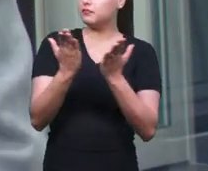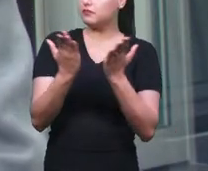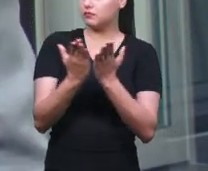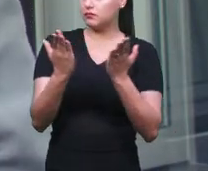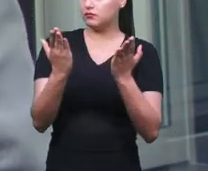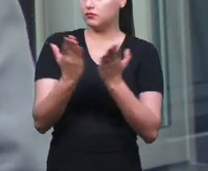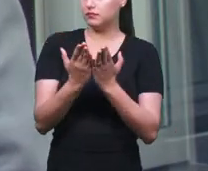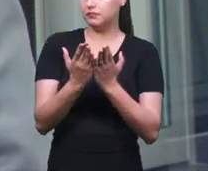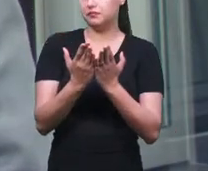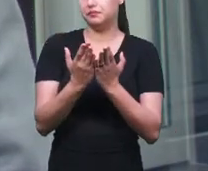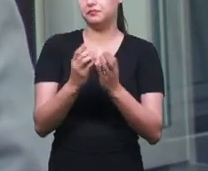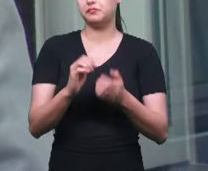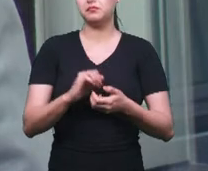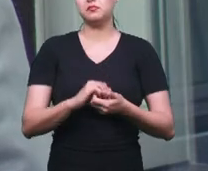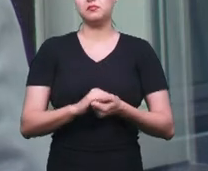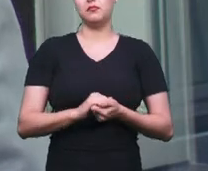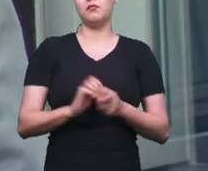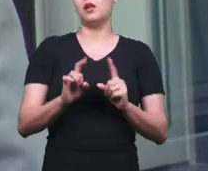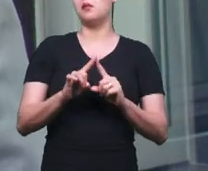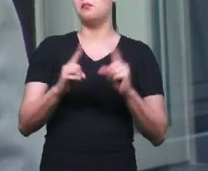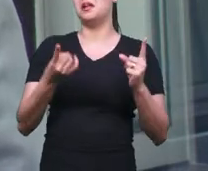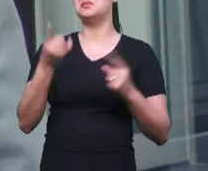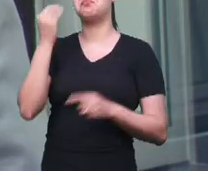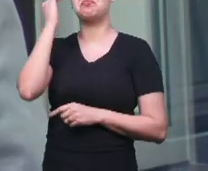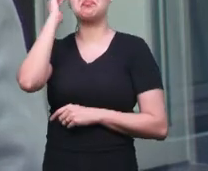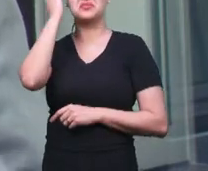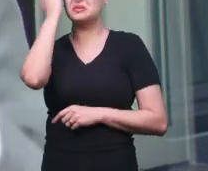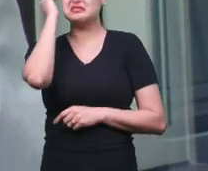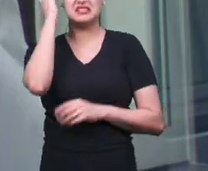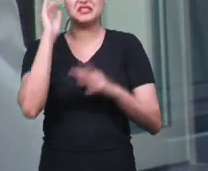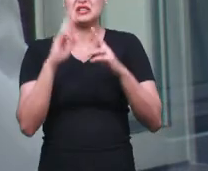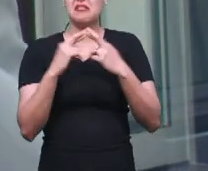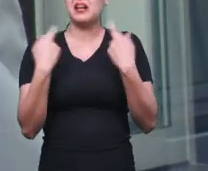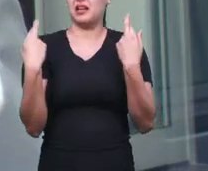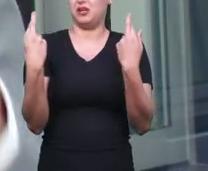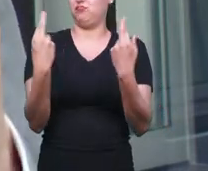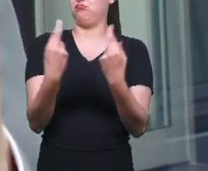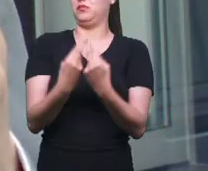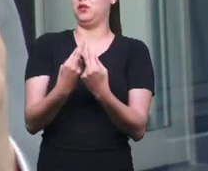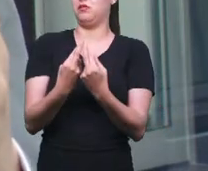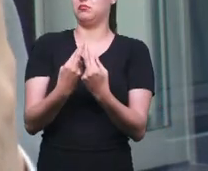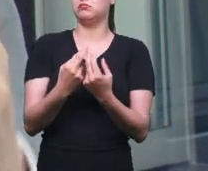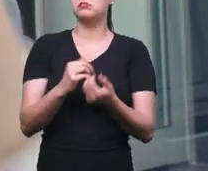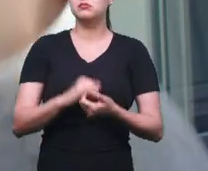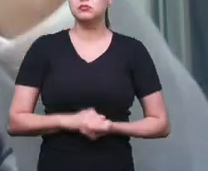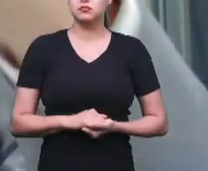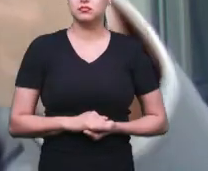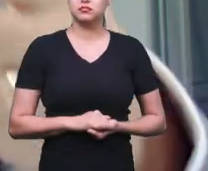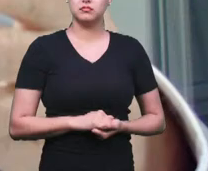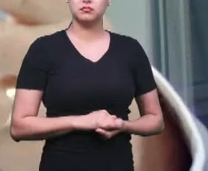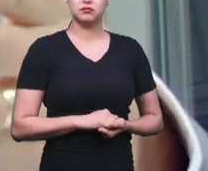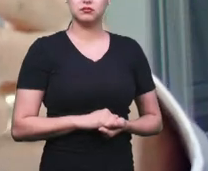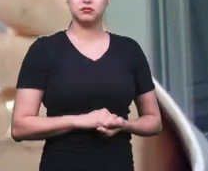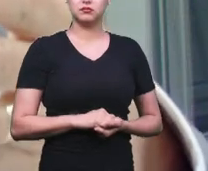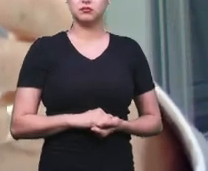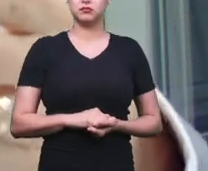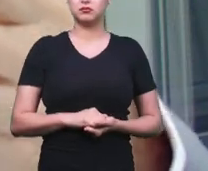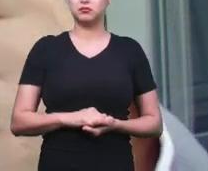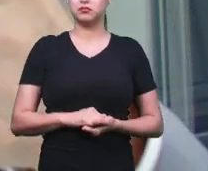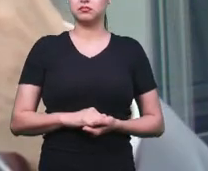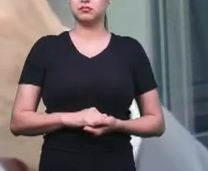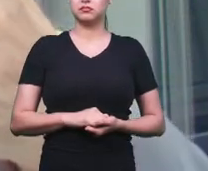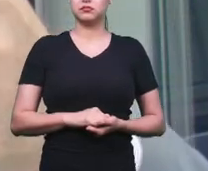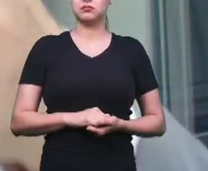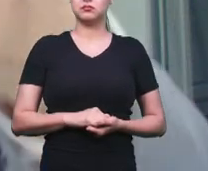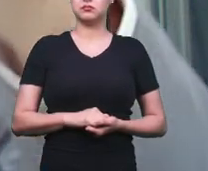mínima noção de reunir. Eu nunca passou na minha cabeça, até aquele momento, de